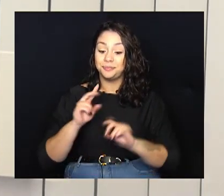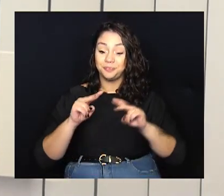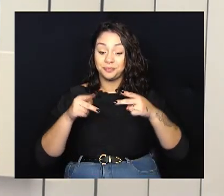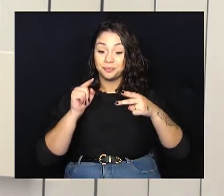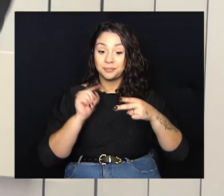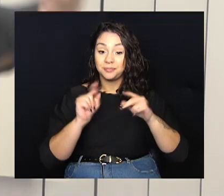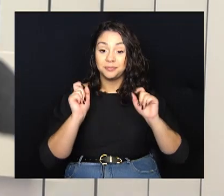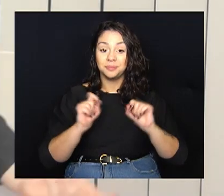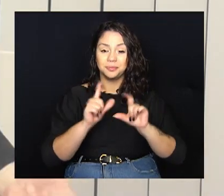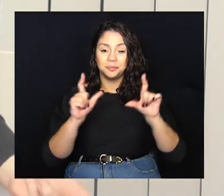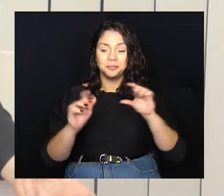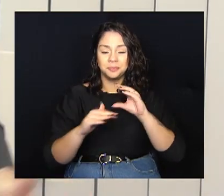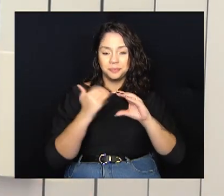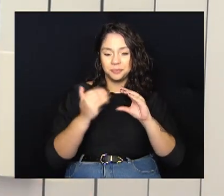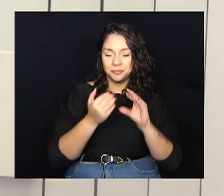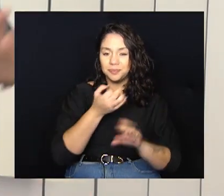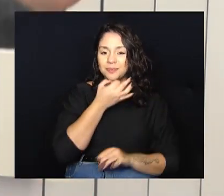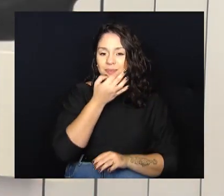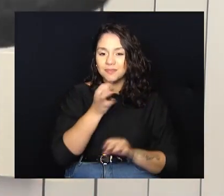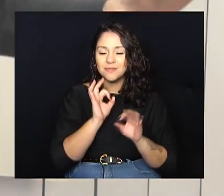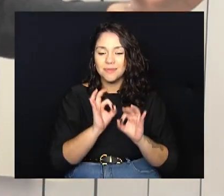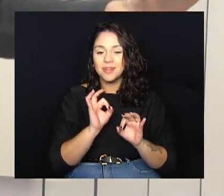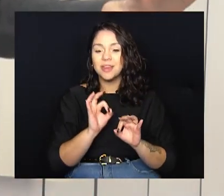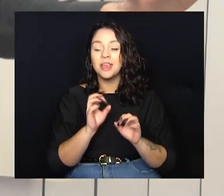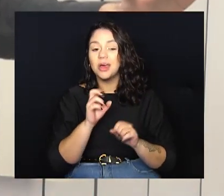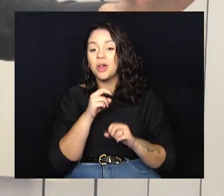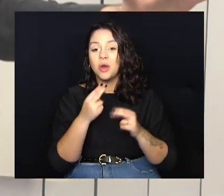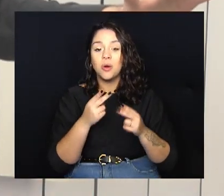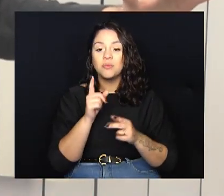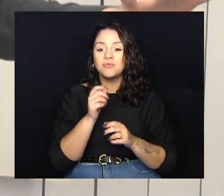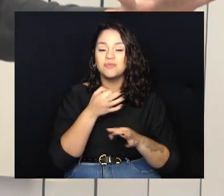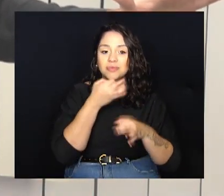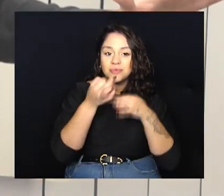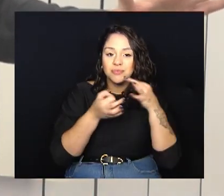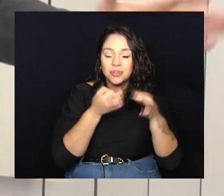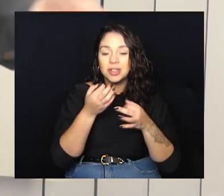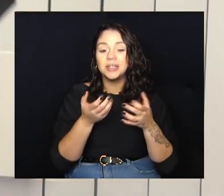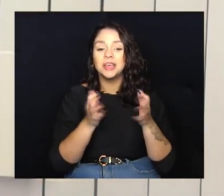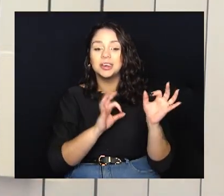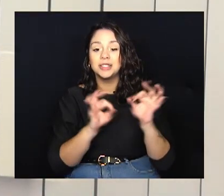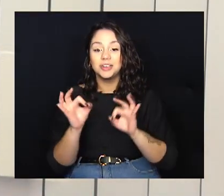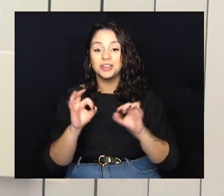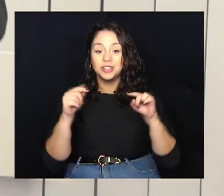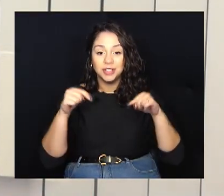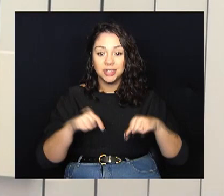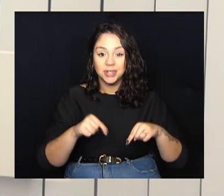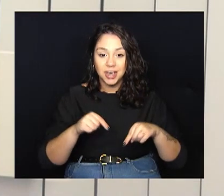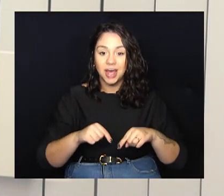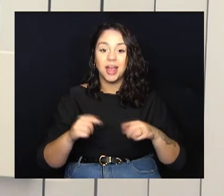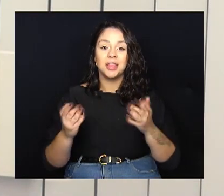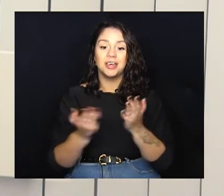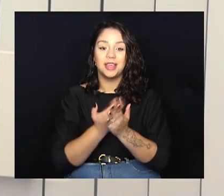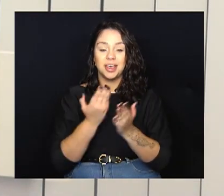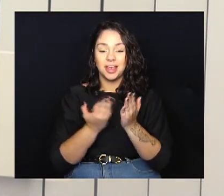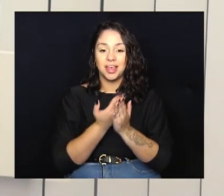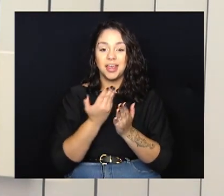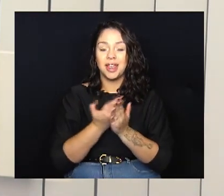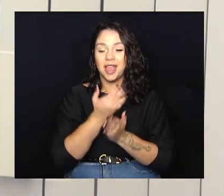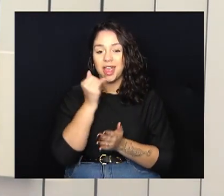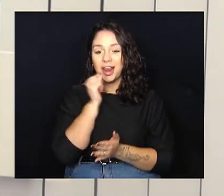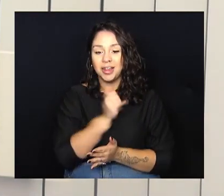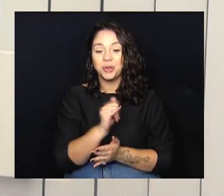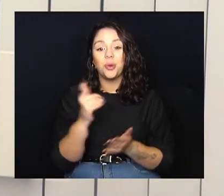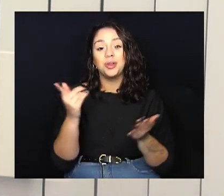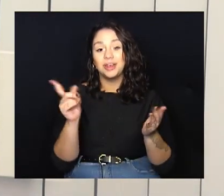o seu elogio e uma crítica construtiva o que você quer assistir aqui na nossa revista eletrônica que a gente conversa ao vivo